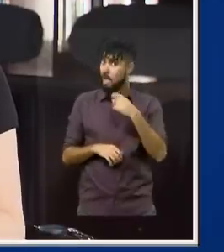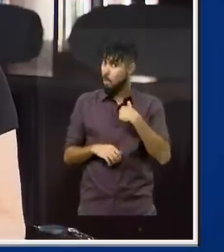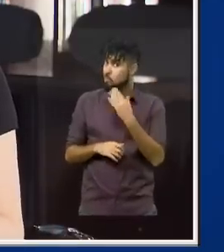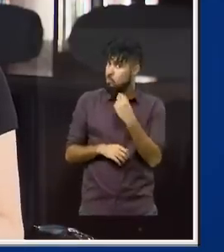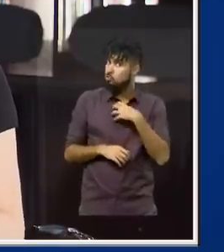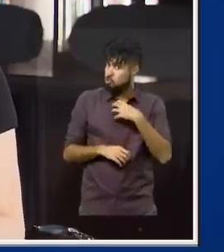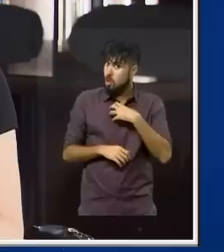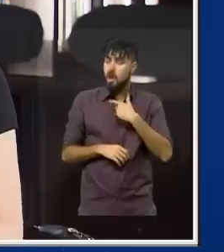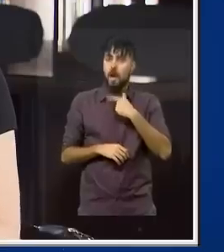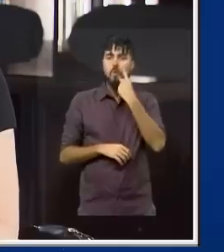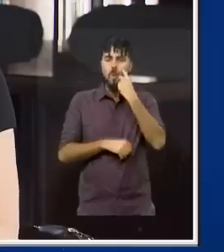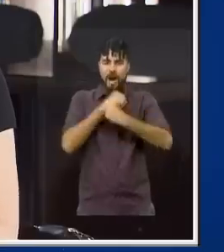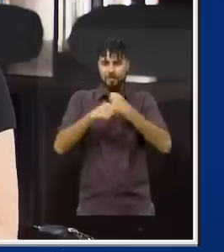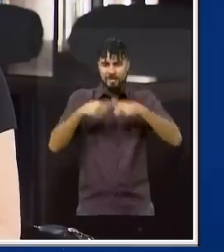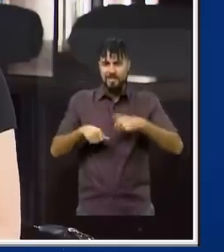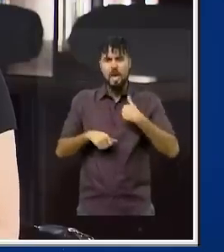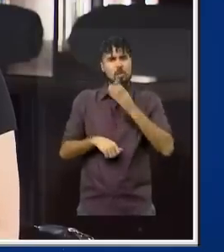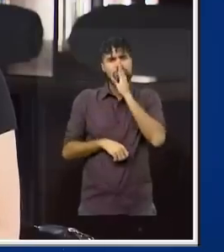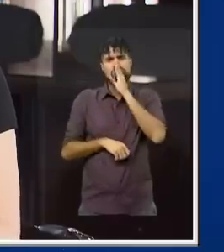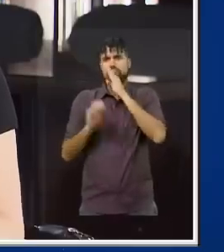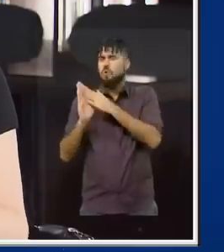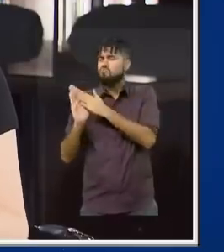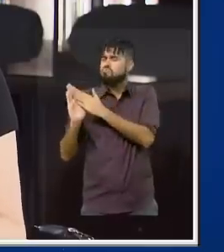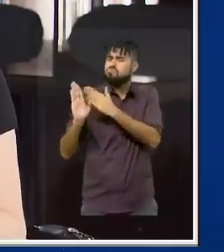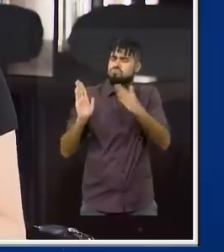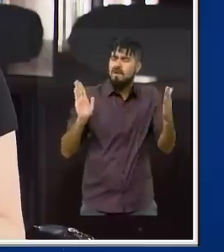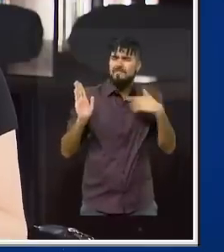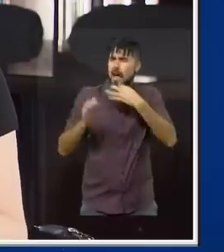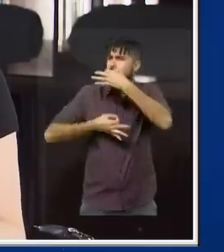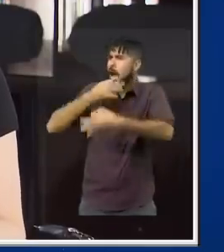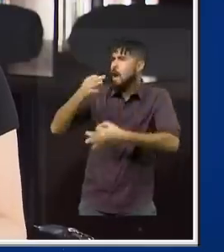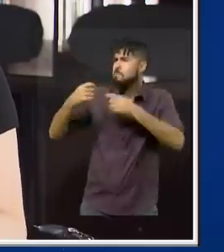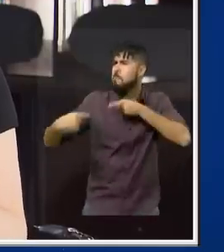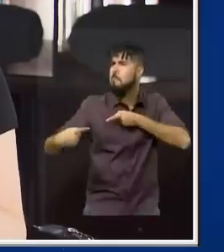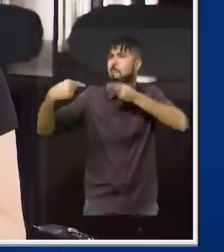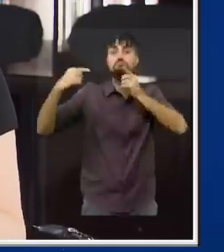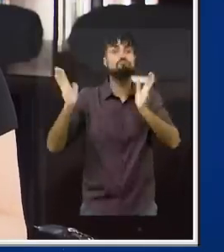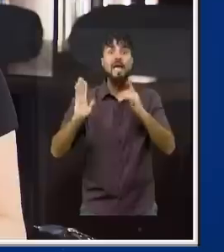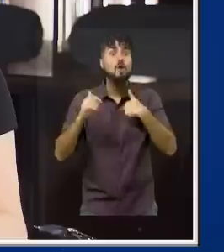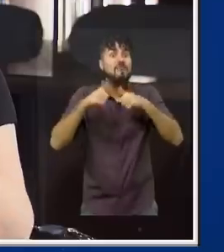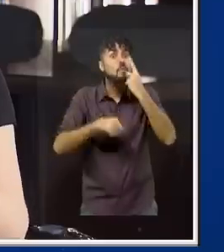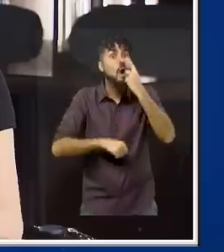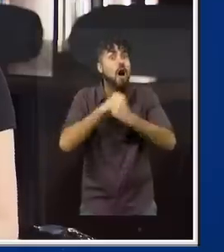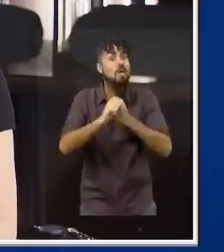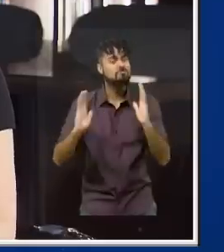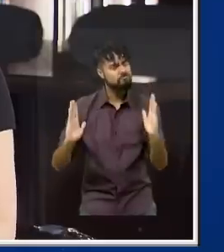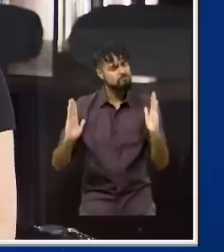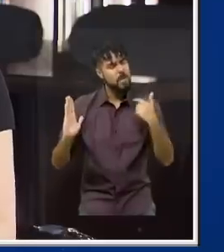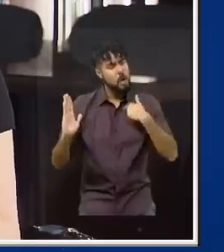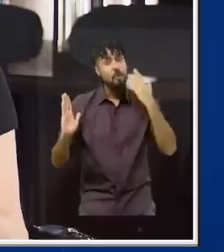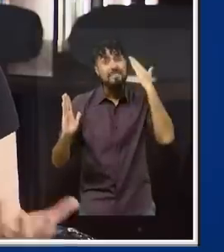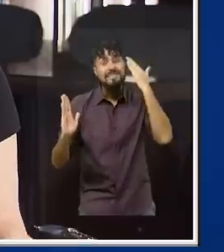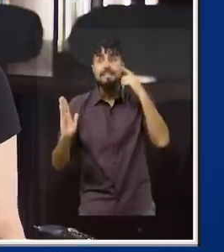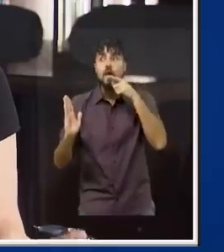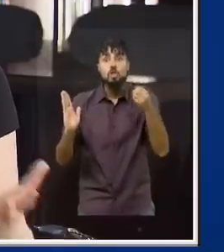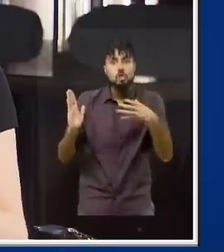consistente sobre ações isso existe essa esse teatrinho